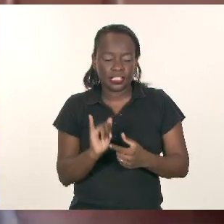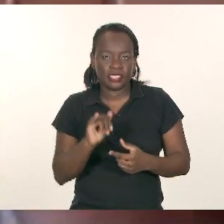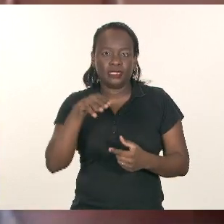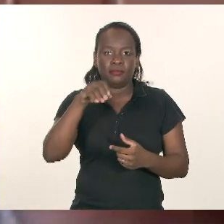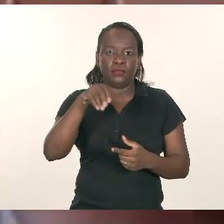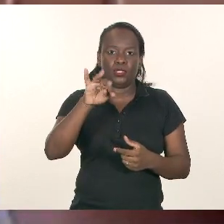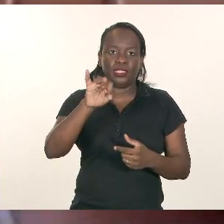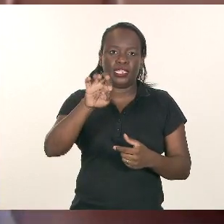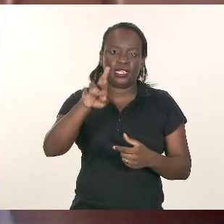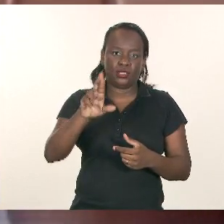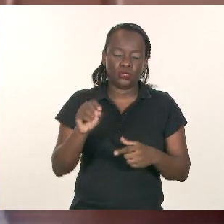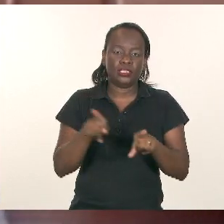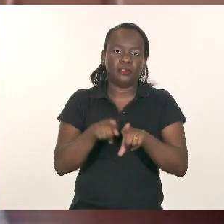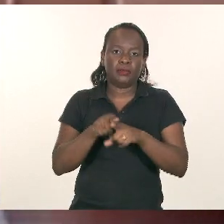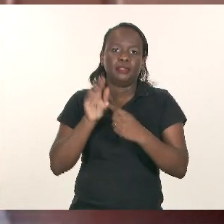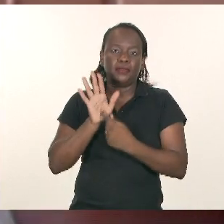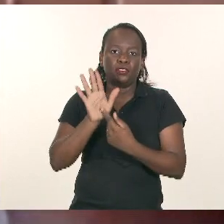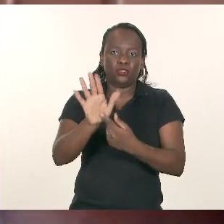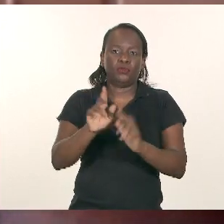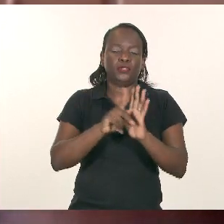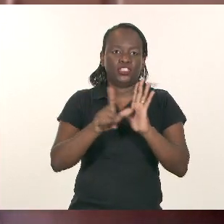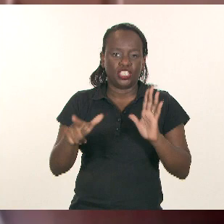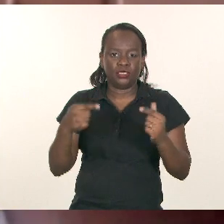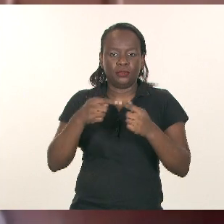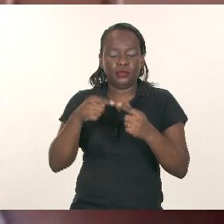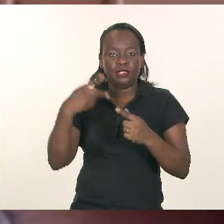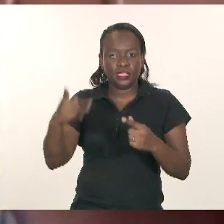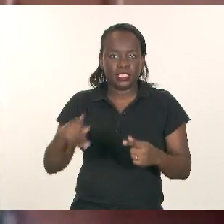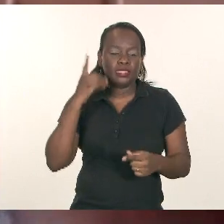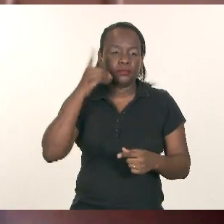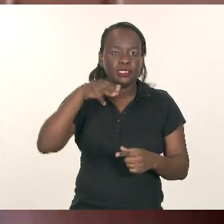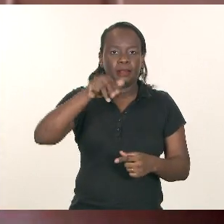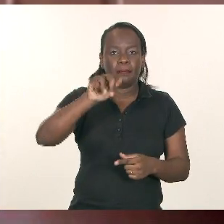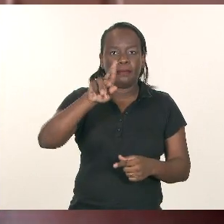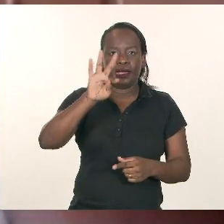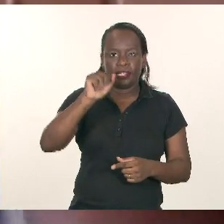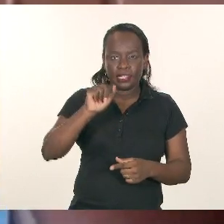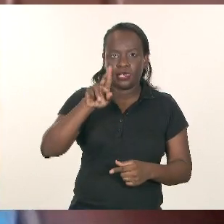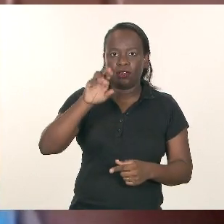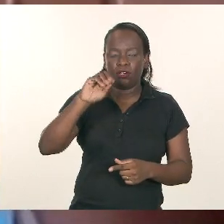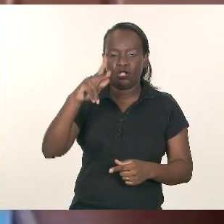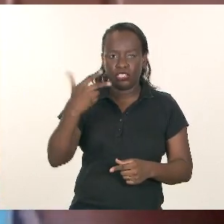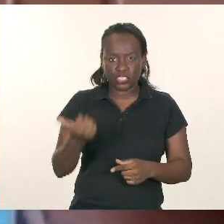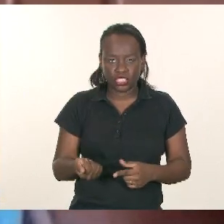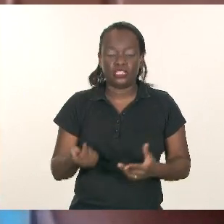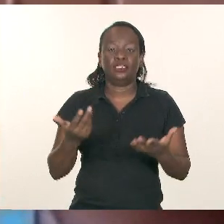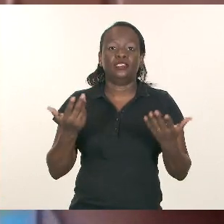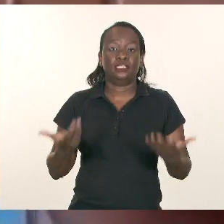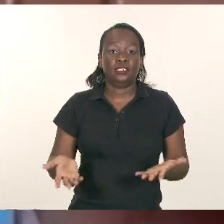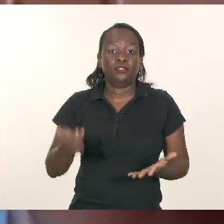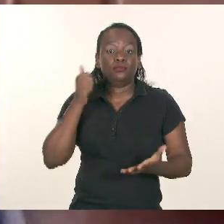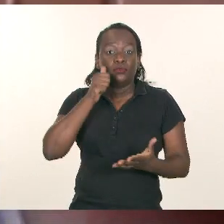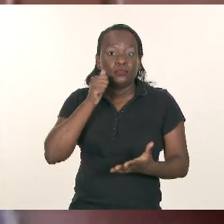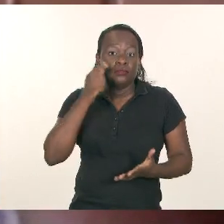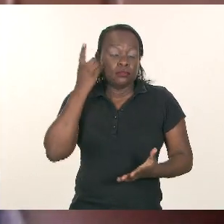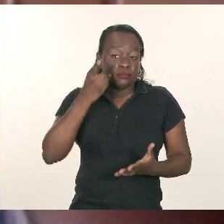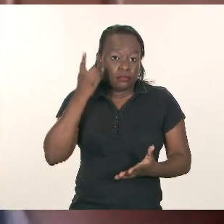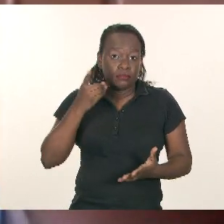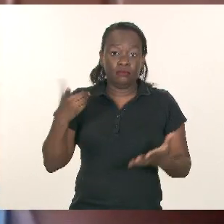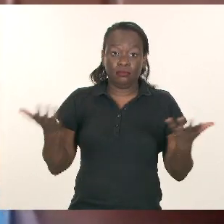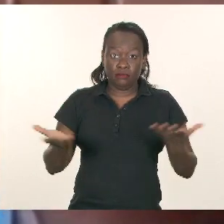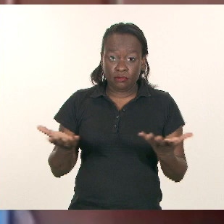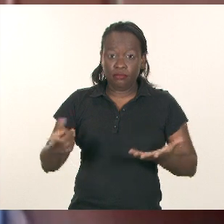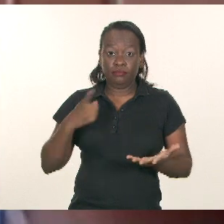também apresentou projeto nesse sentido, deputada Marta Rocha, enfim, as deputadas que